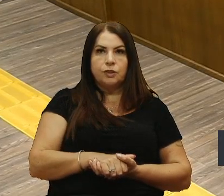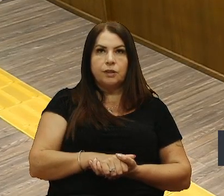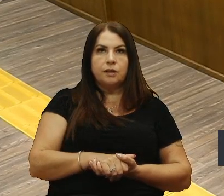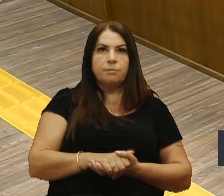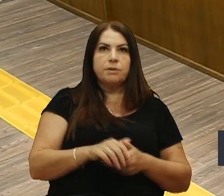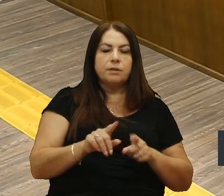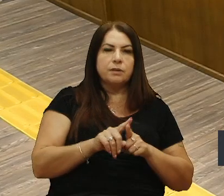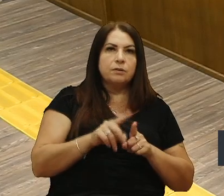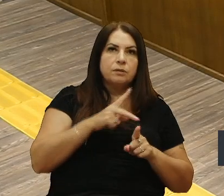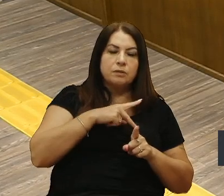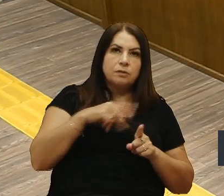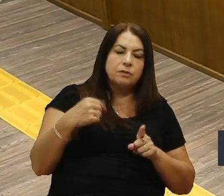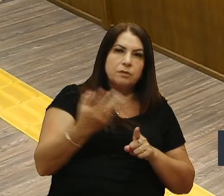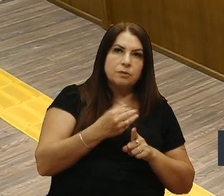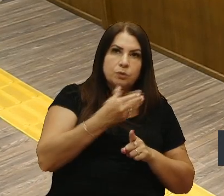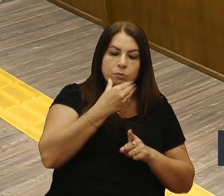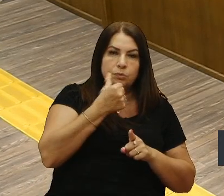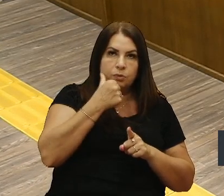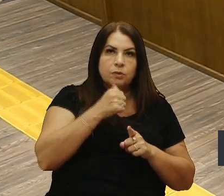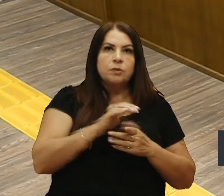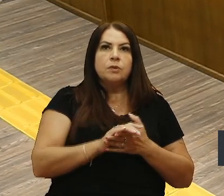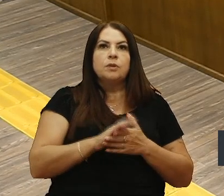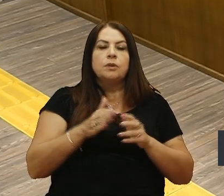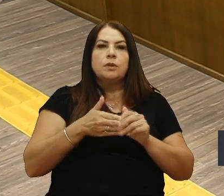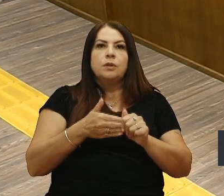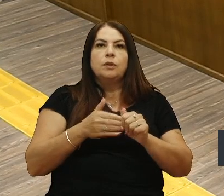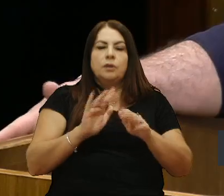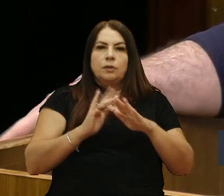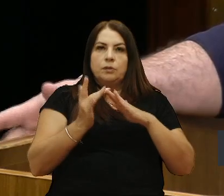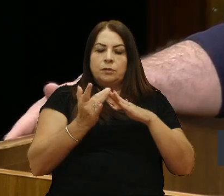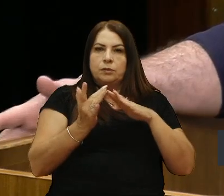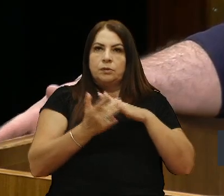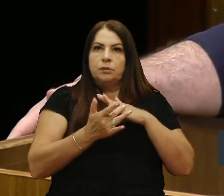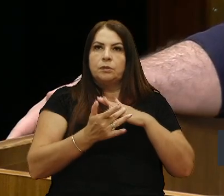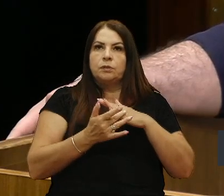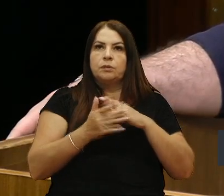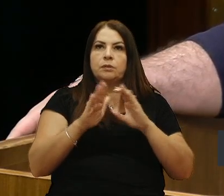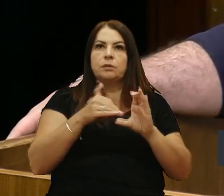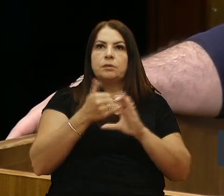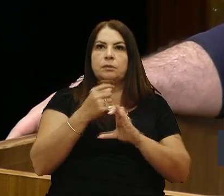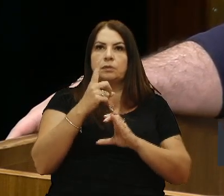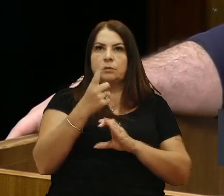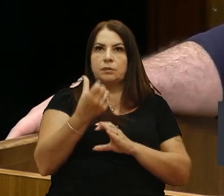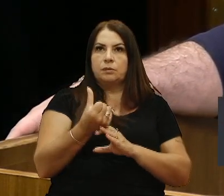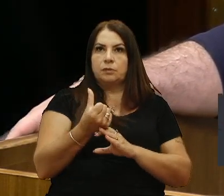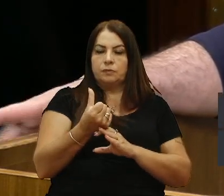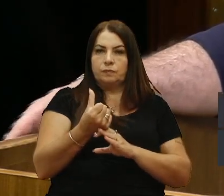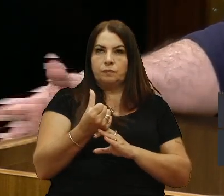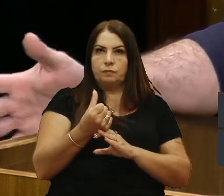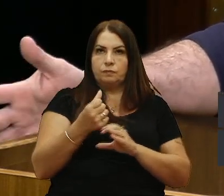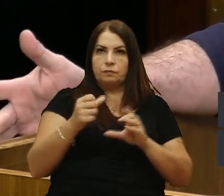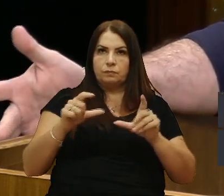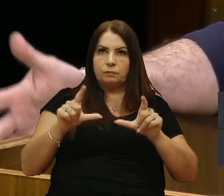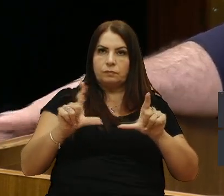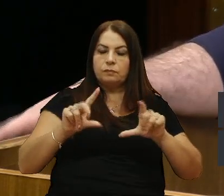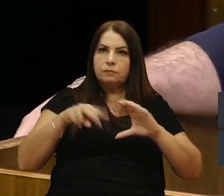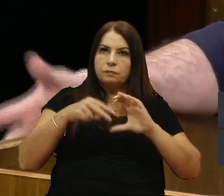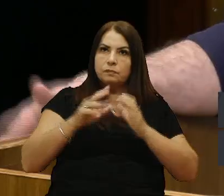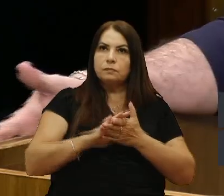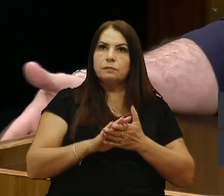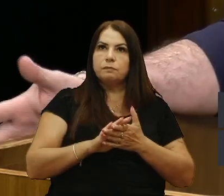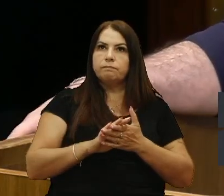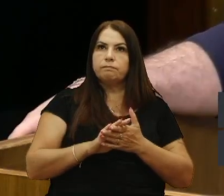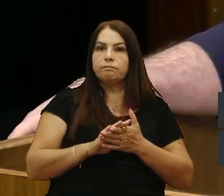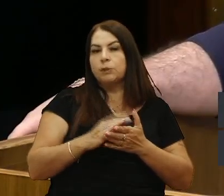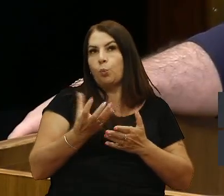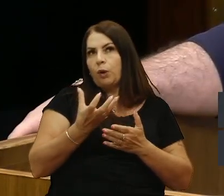Senhor presidente, senhoras e senhores vereadores, aqui nos acompanham pelas redes sociais, pelo canal 16 da TV Câmara. Não